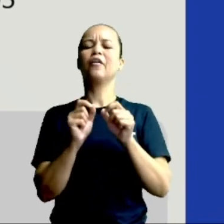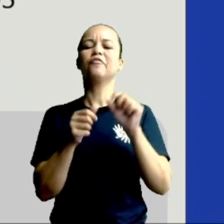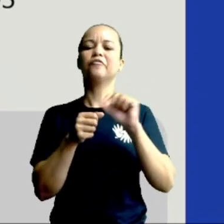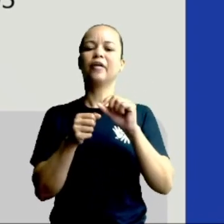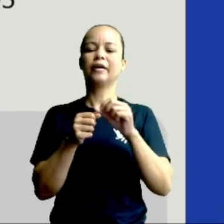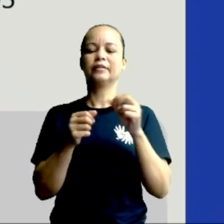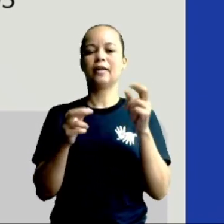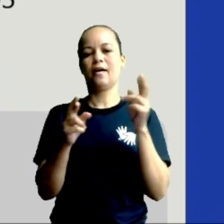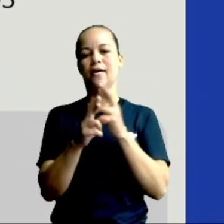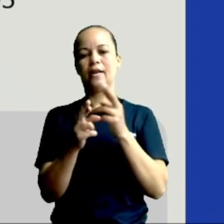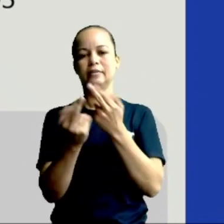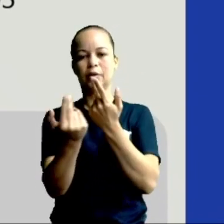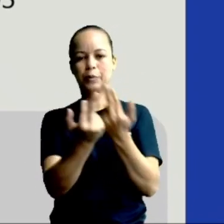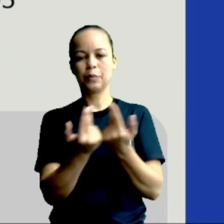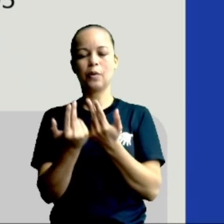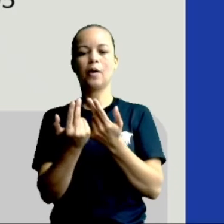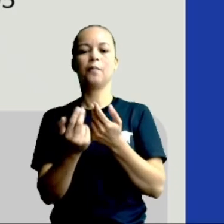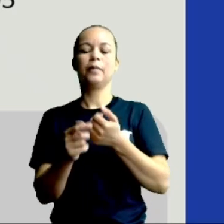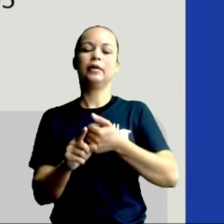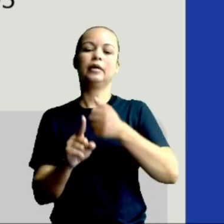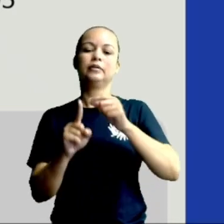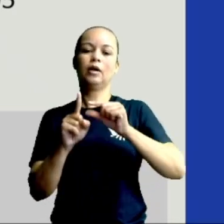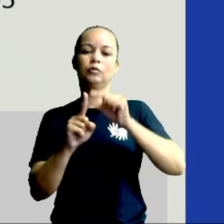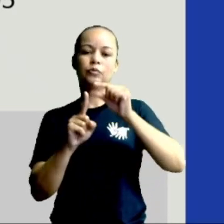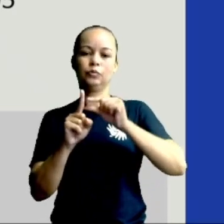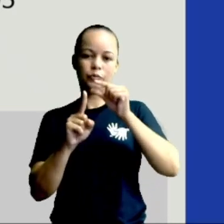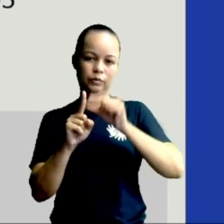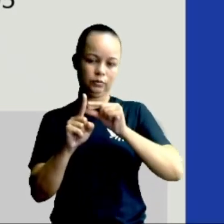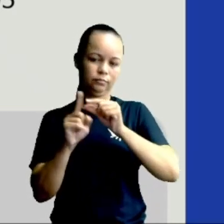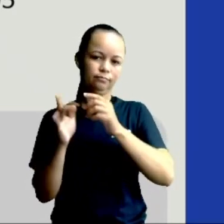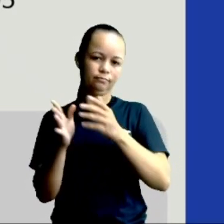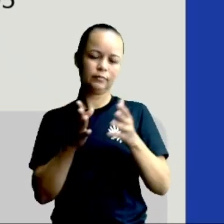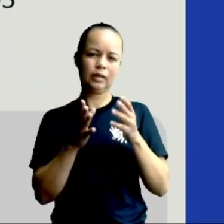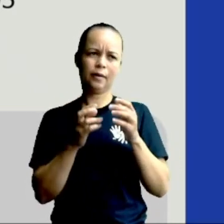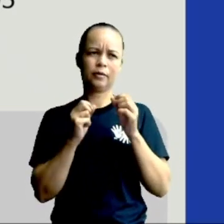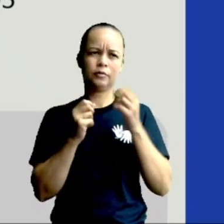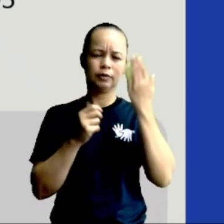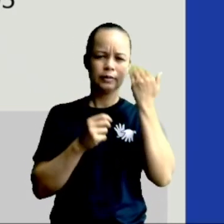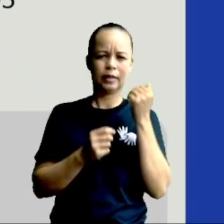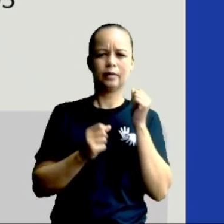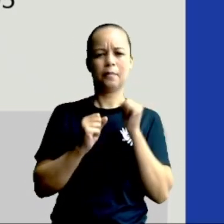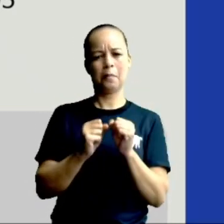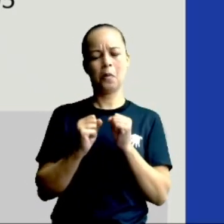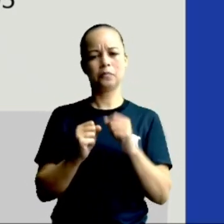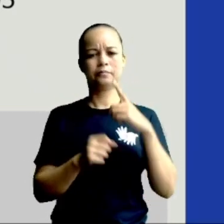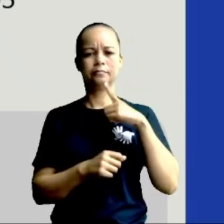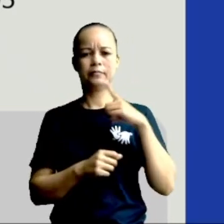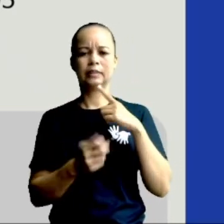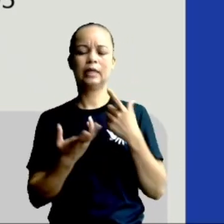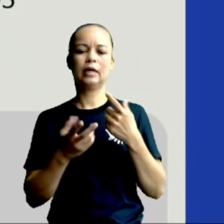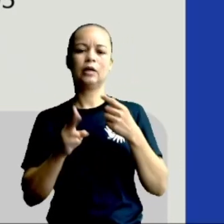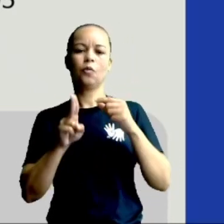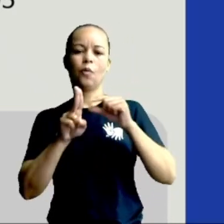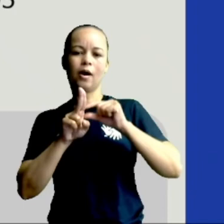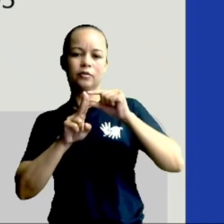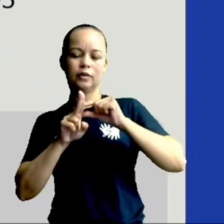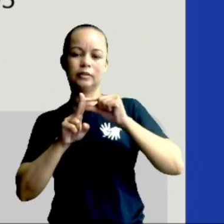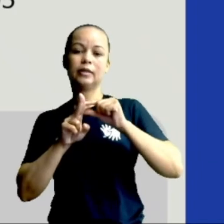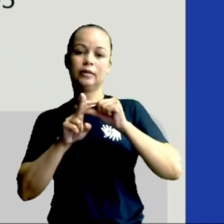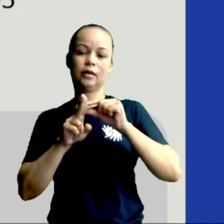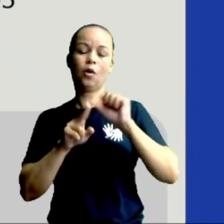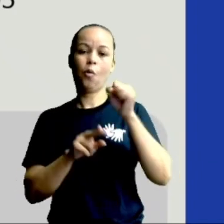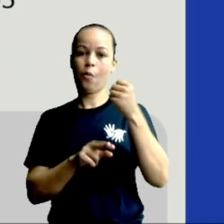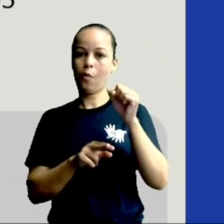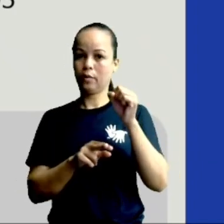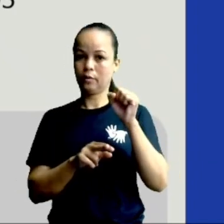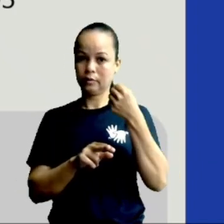mesma relação. Primeiras unidades, tá? Eu já sei aí que eu posso ter com as dezenas, mentalmente, 80,